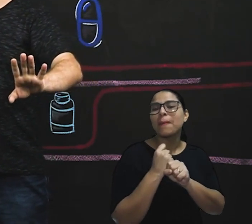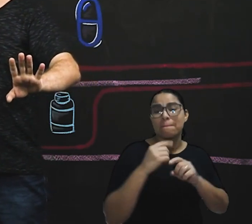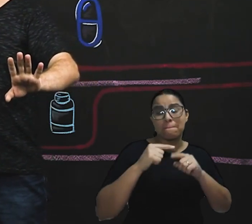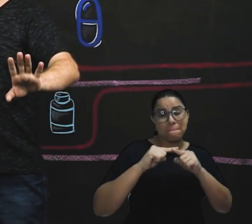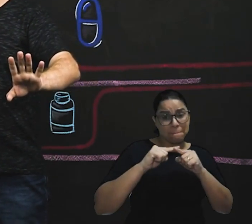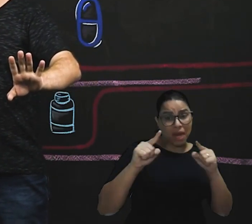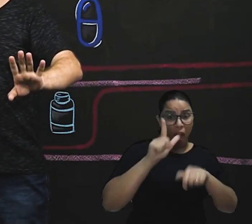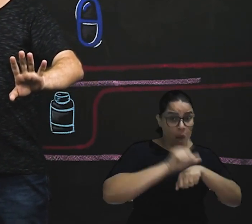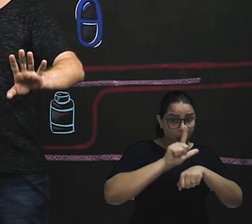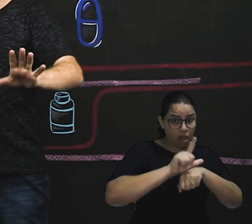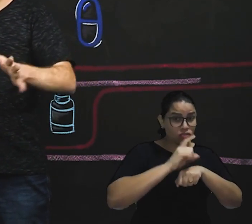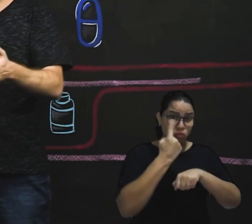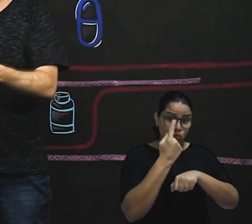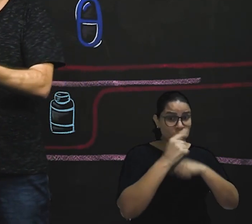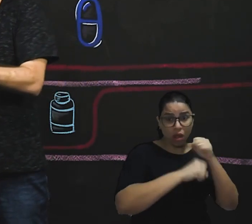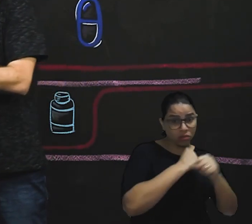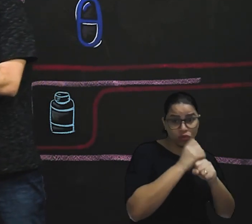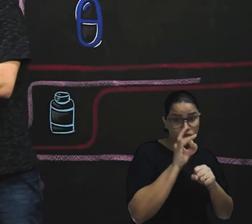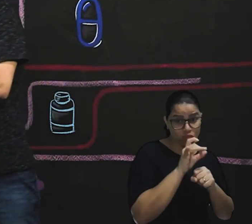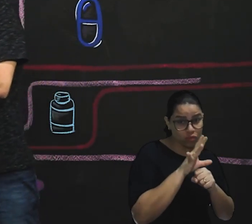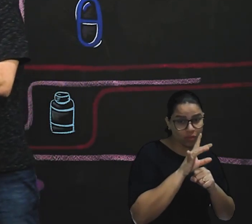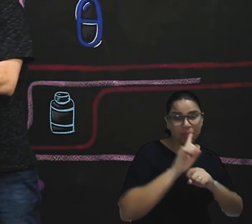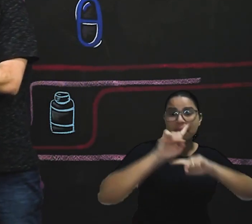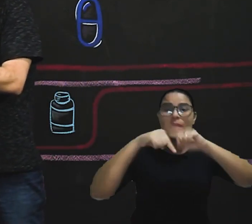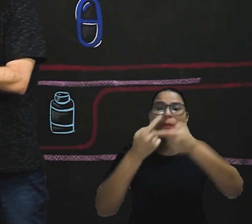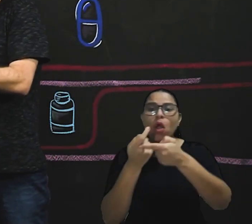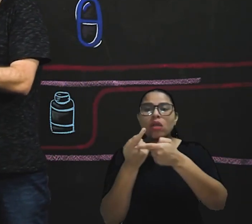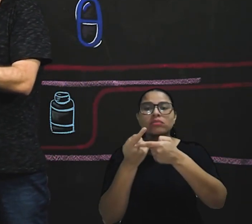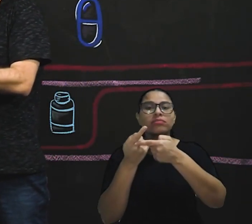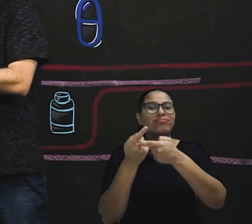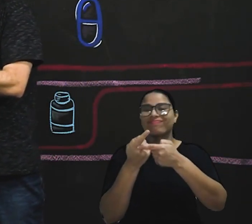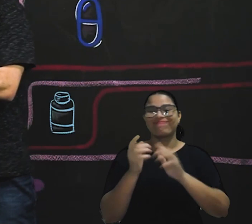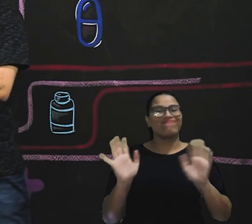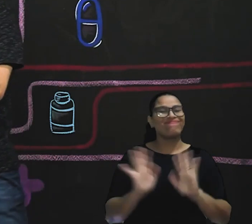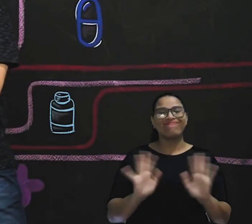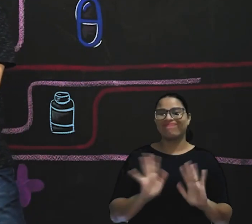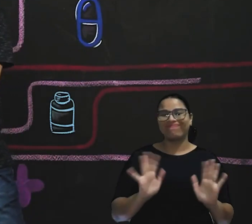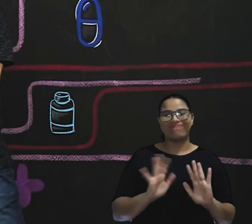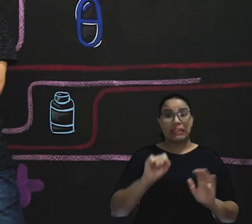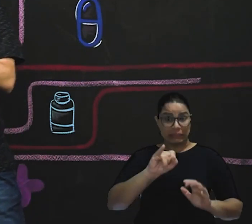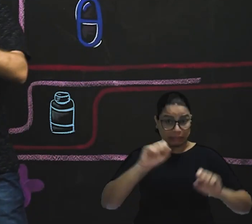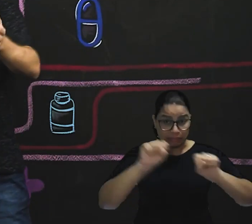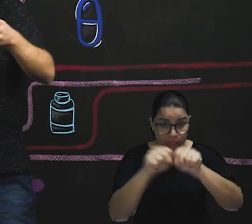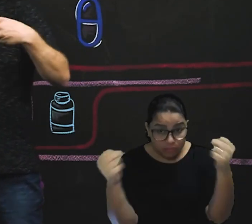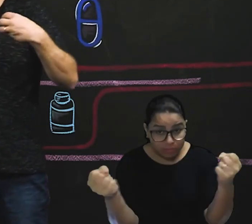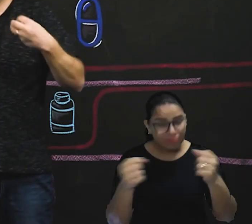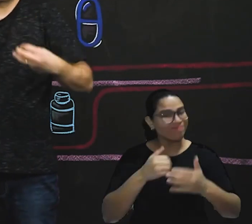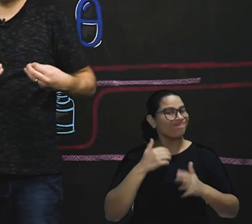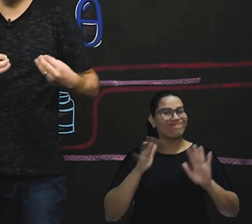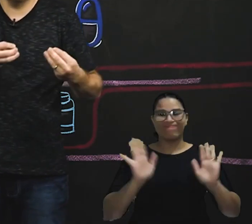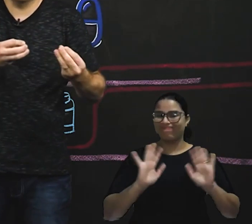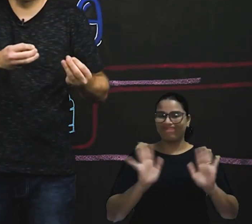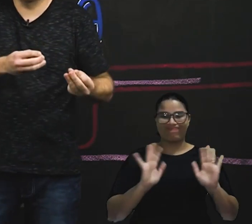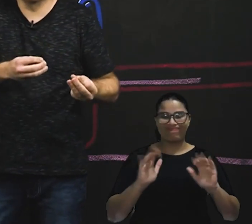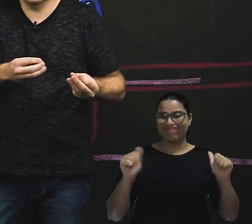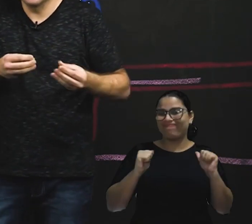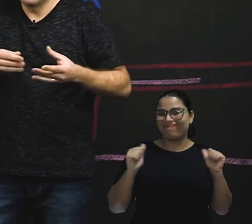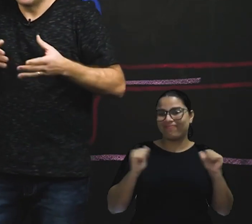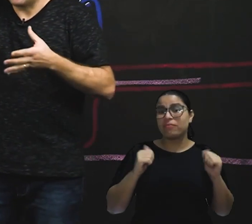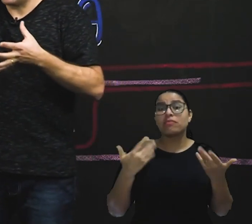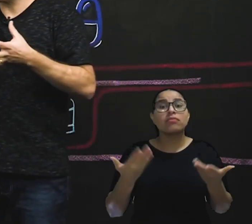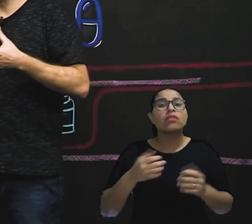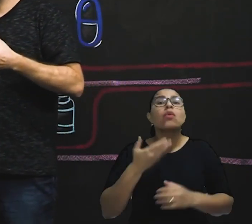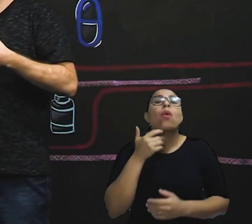garantimos mais. Como se eu comprei esse produto? Tecnicamente ele deveria estar funcionando, mas eles conseguem imprimir nas